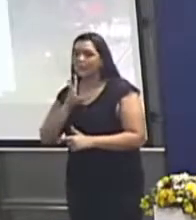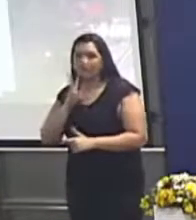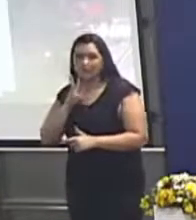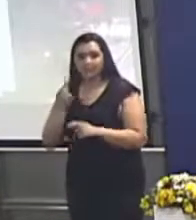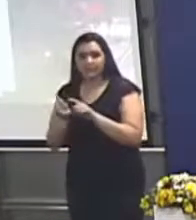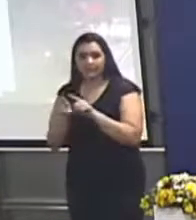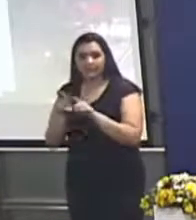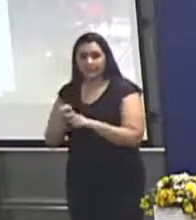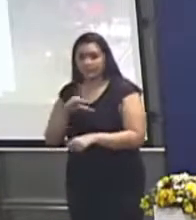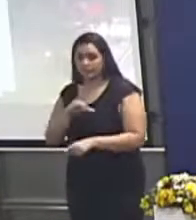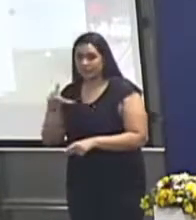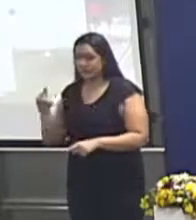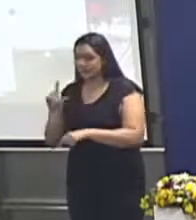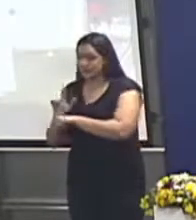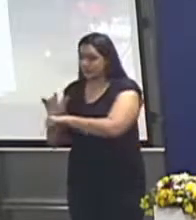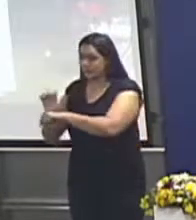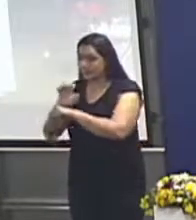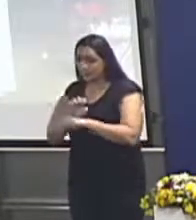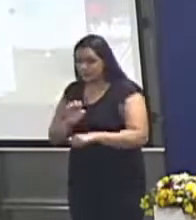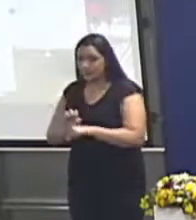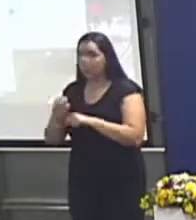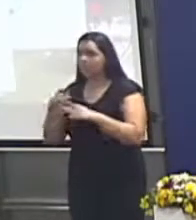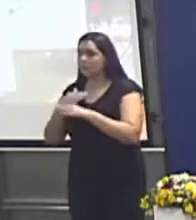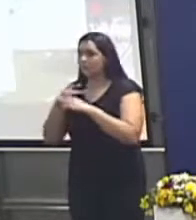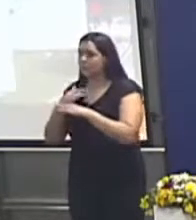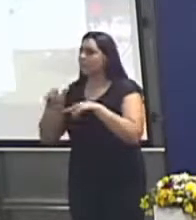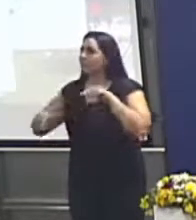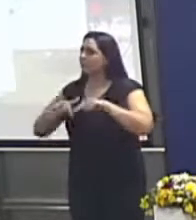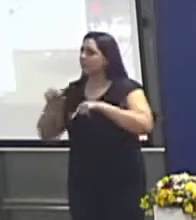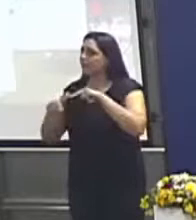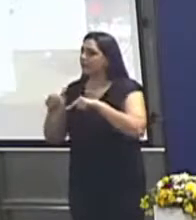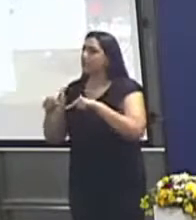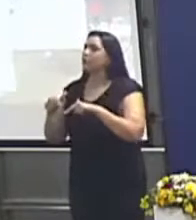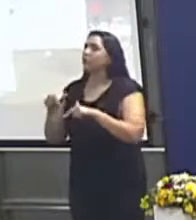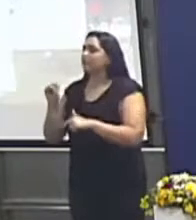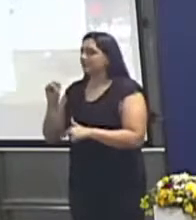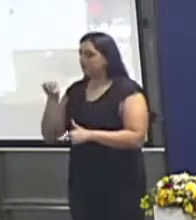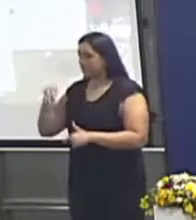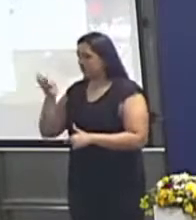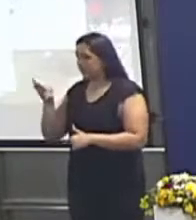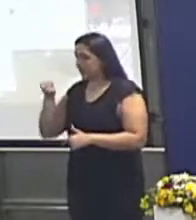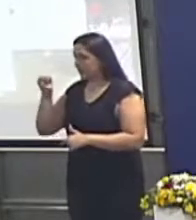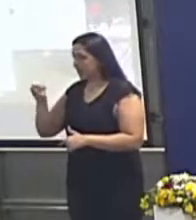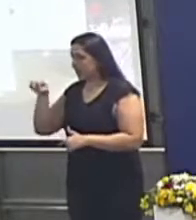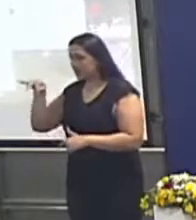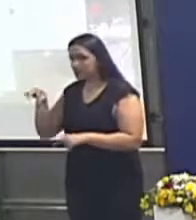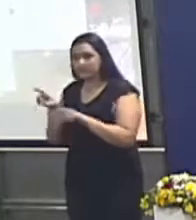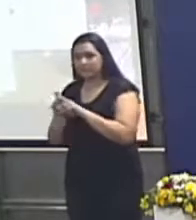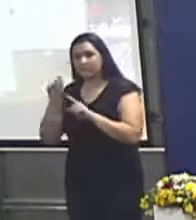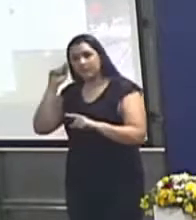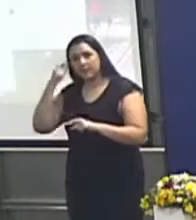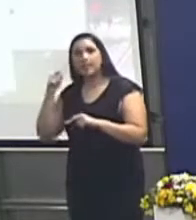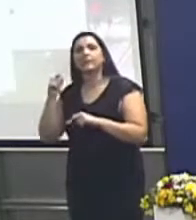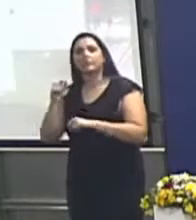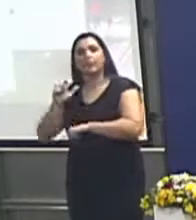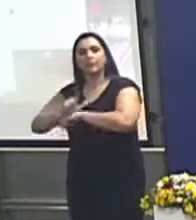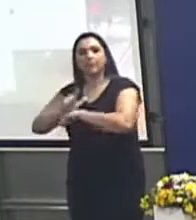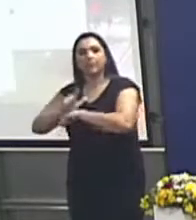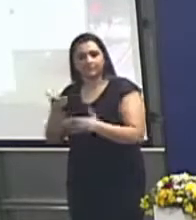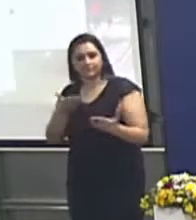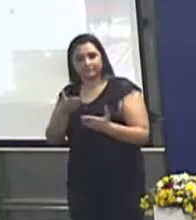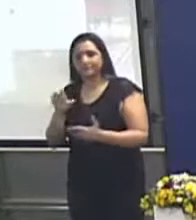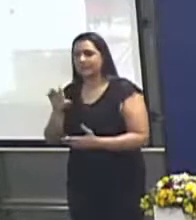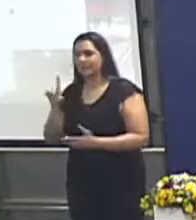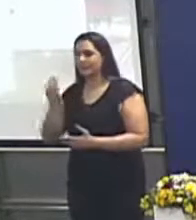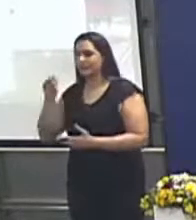da coordenação estadual do Movimento dos Trabalhadores Sem Teto. É também integrante do Movimento Negro Raiz da Liberdade. Com vocês, então, o